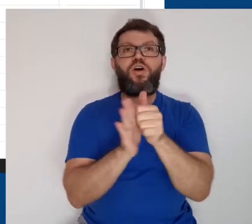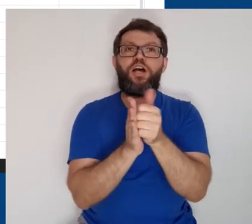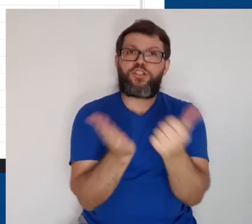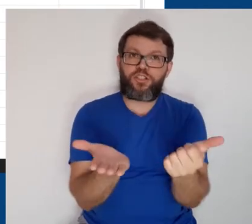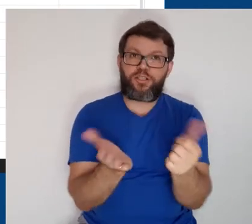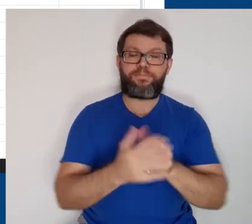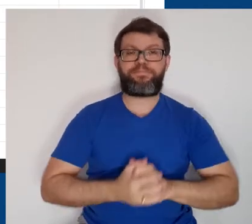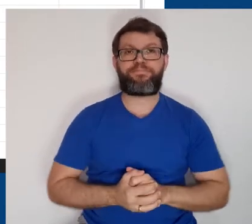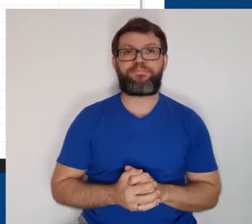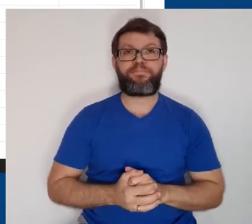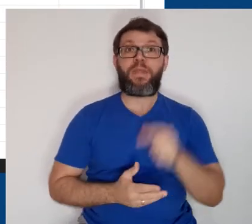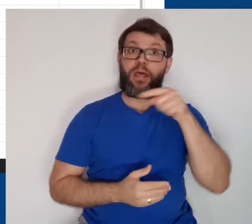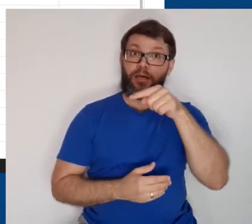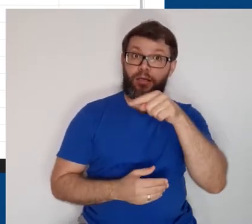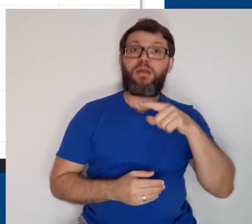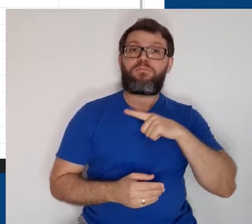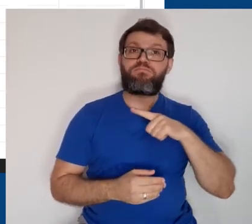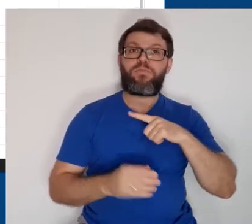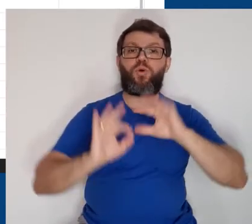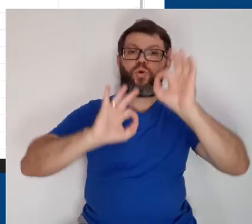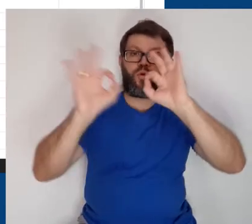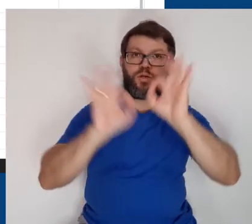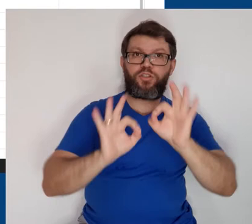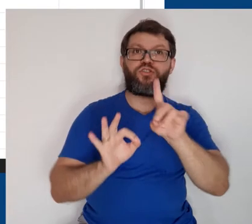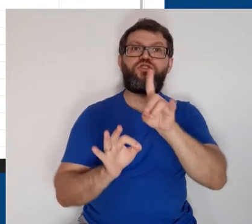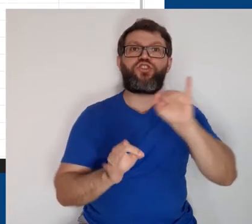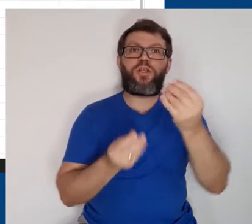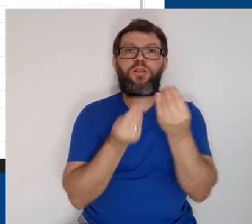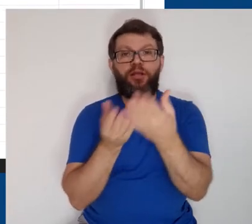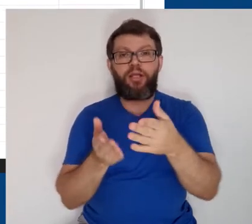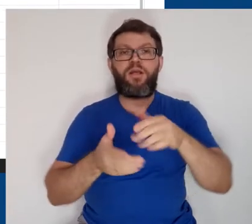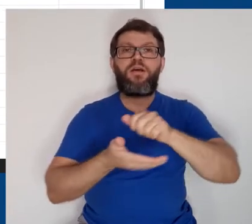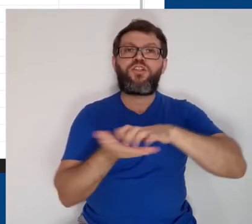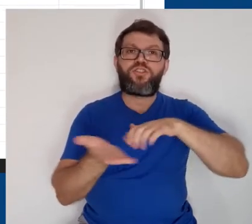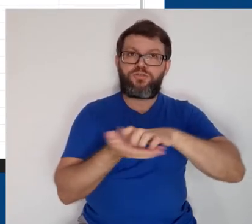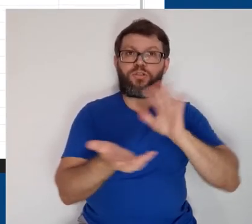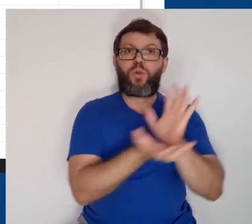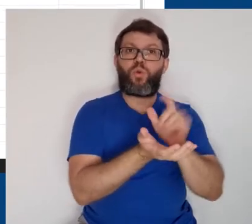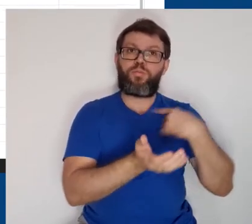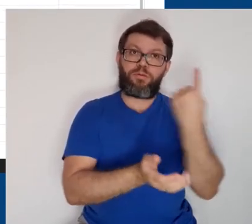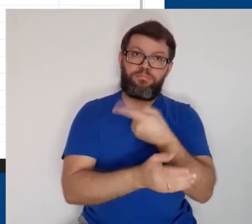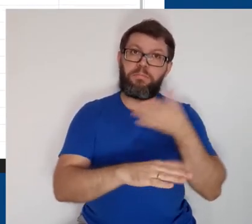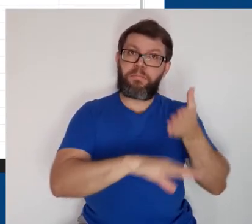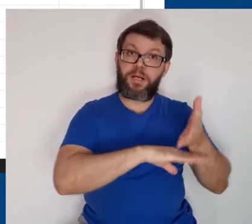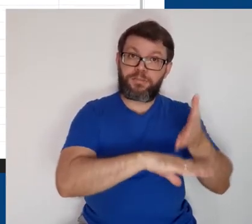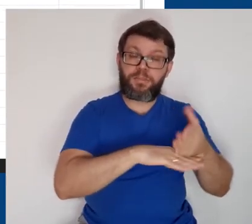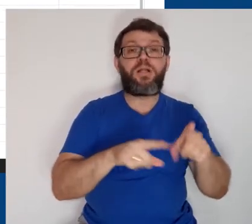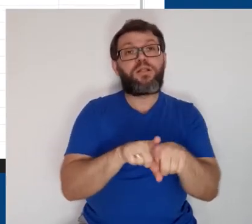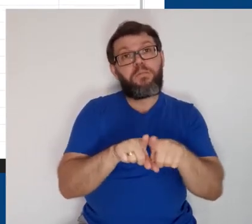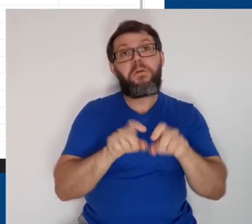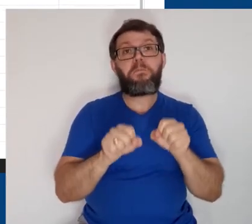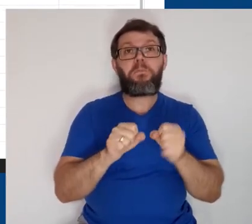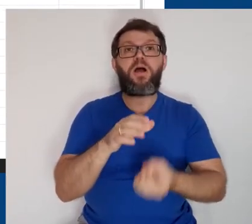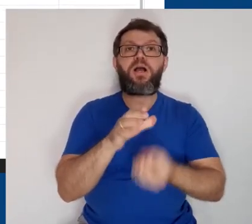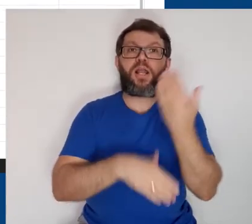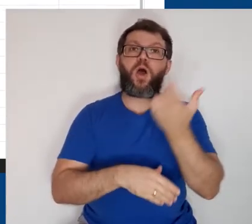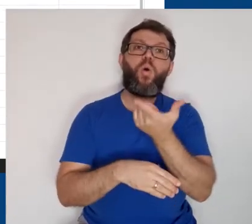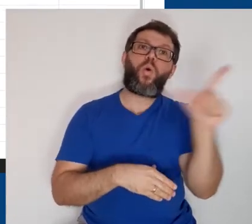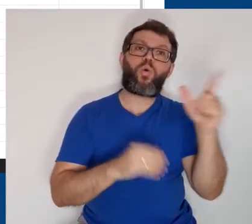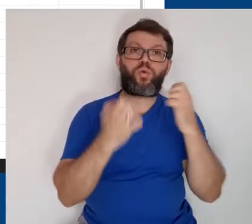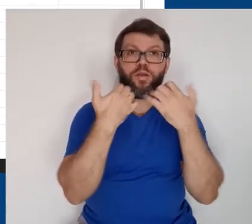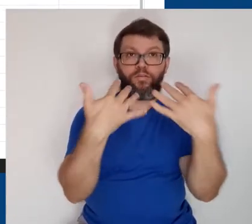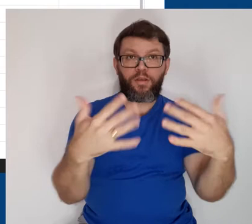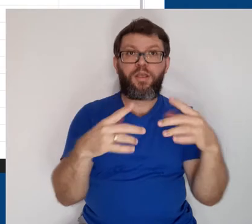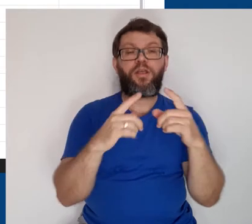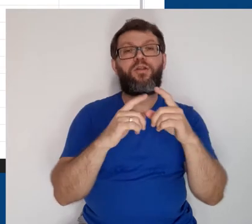agenda aqui temos organizadas as datas de entrega das tarefas das turmas que estamos participando e também podemos